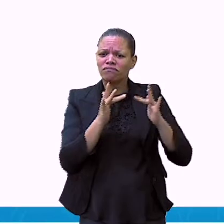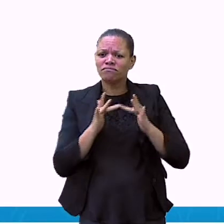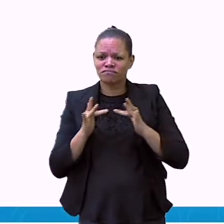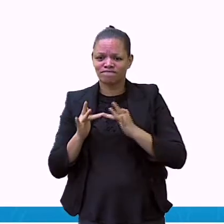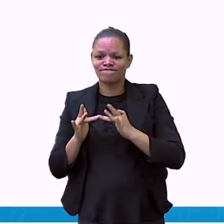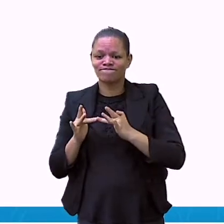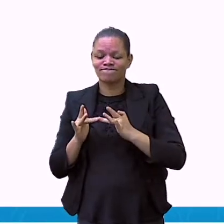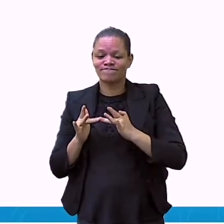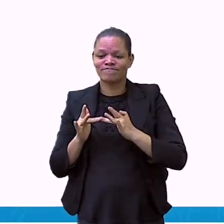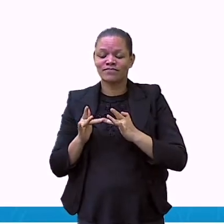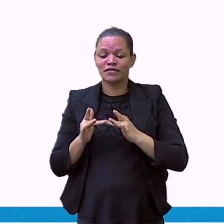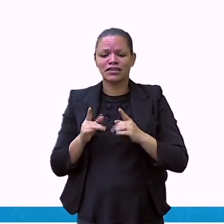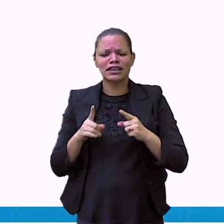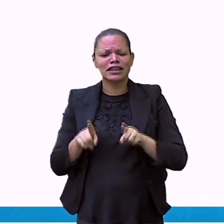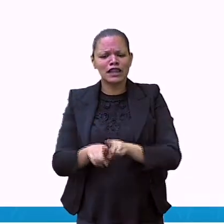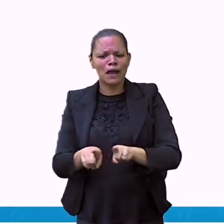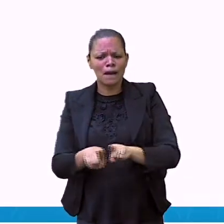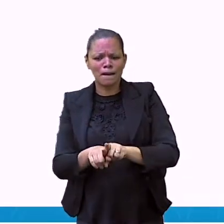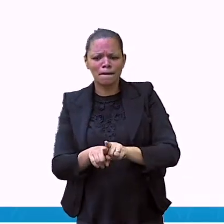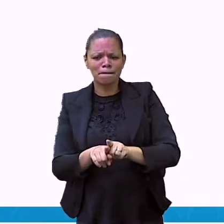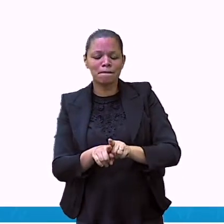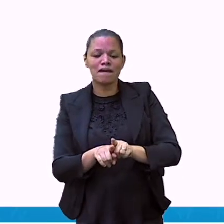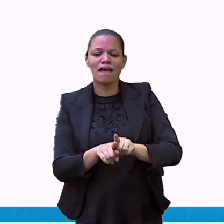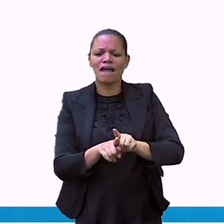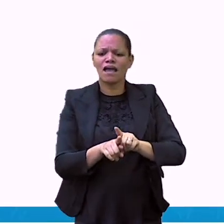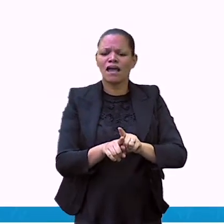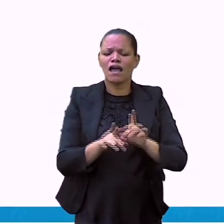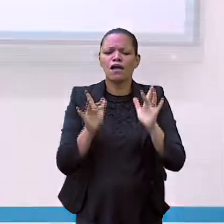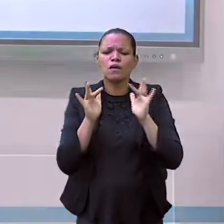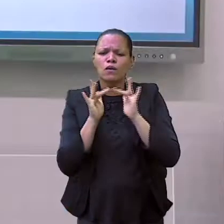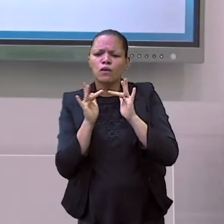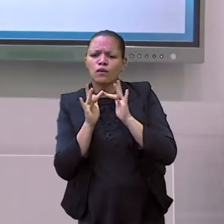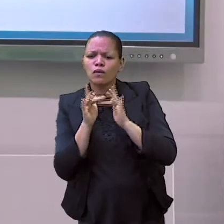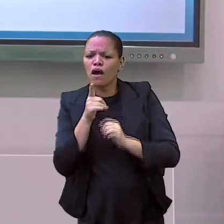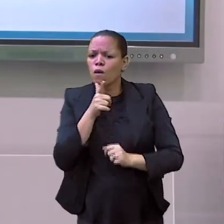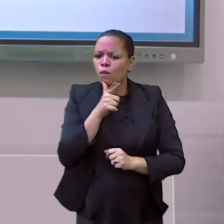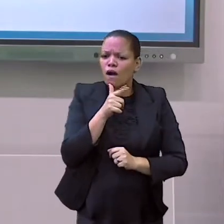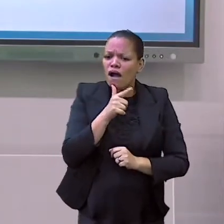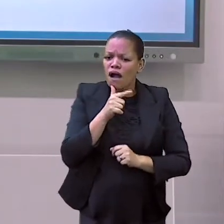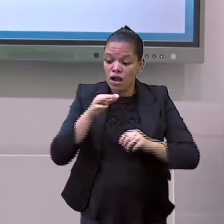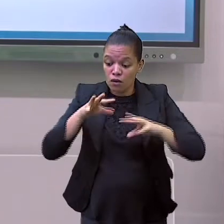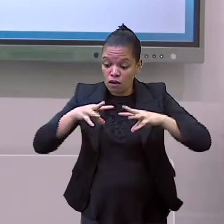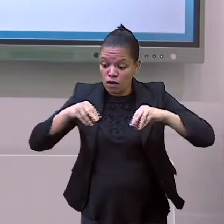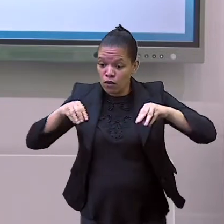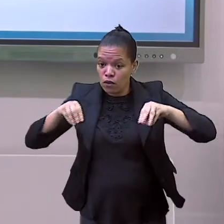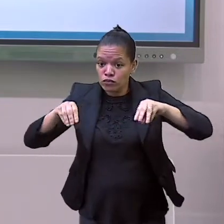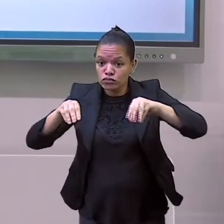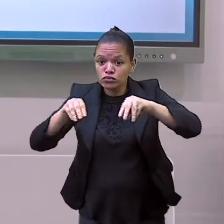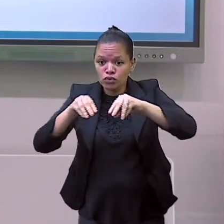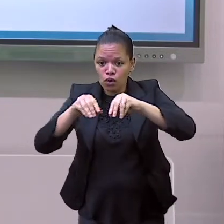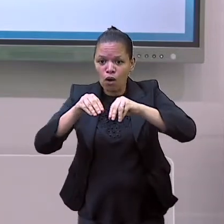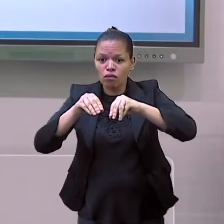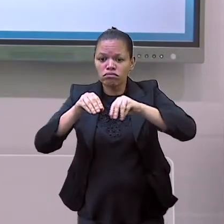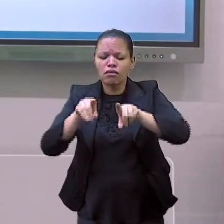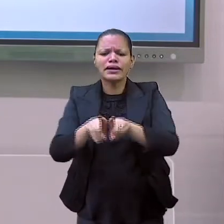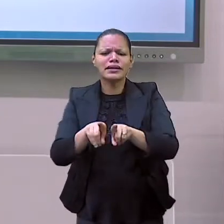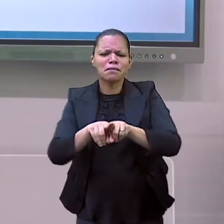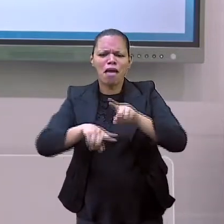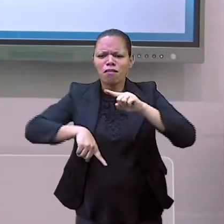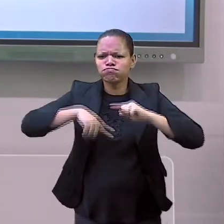água, o solo e objetos contaminados. Então, nós temos que